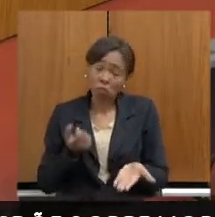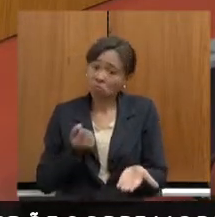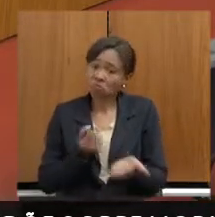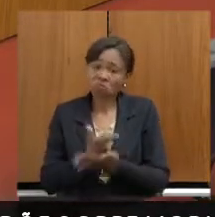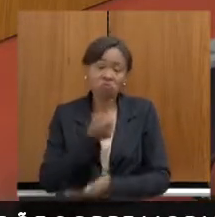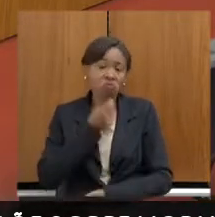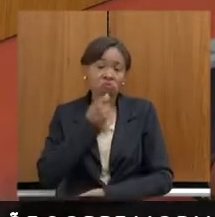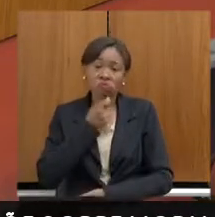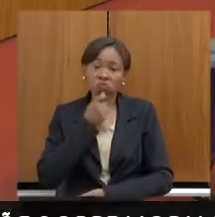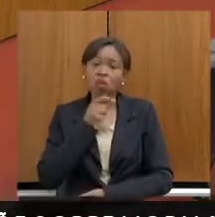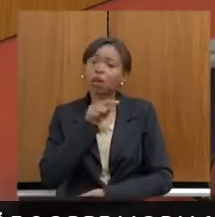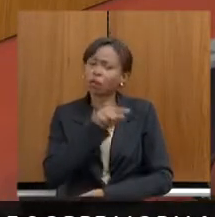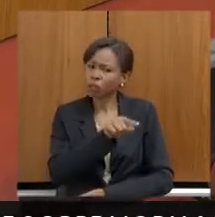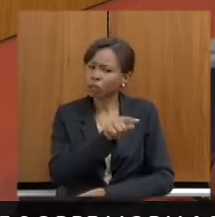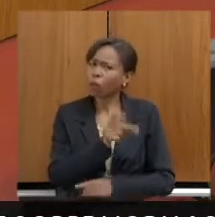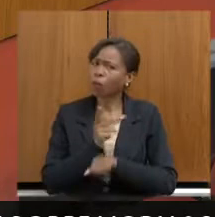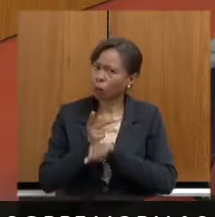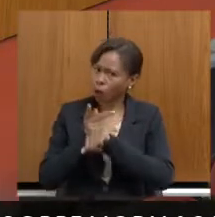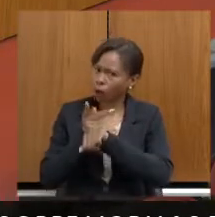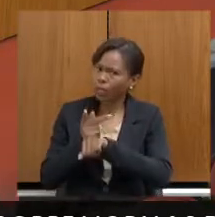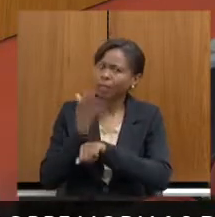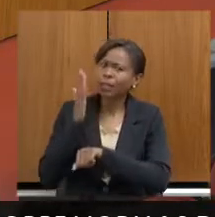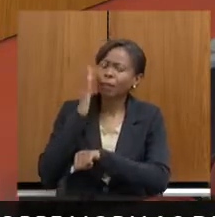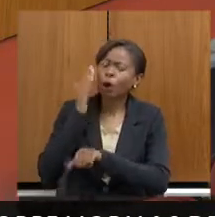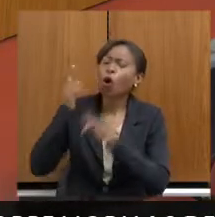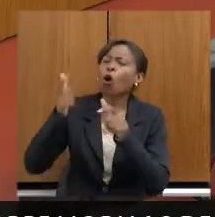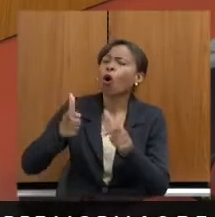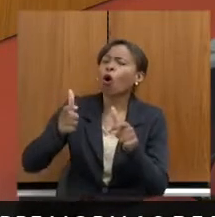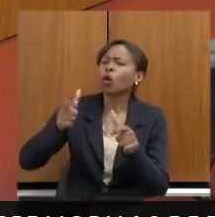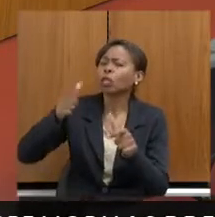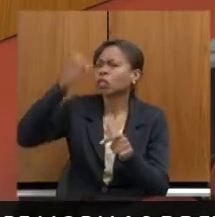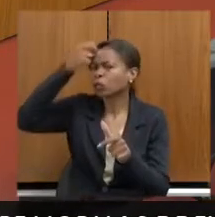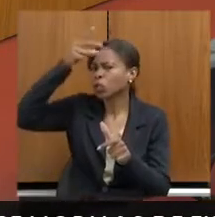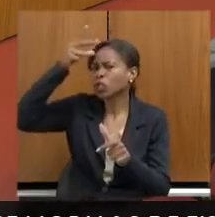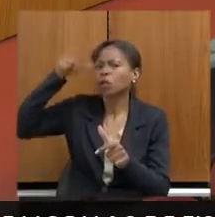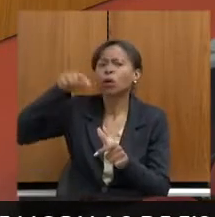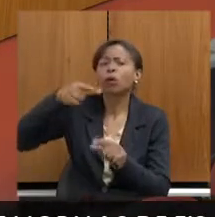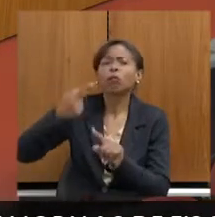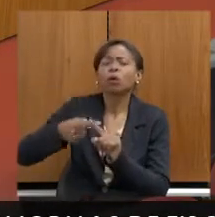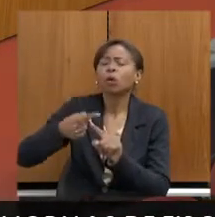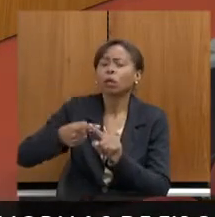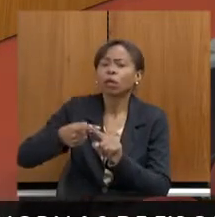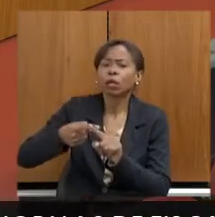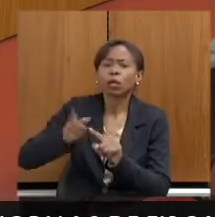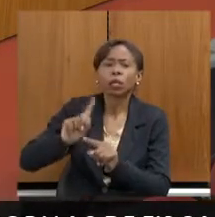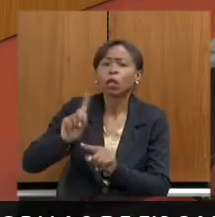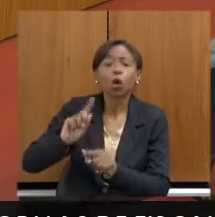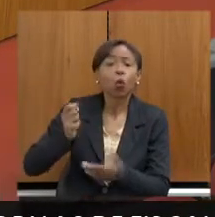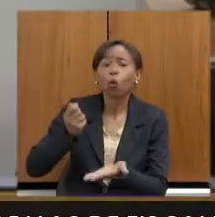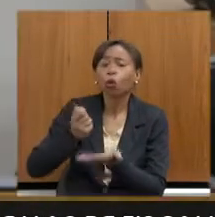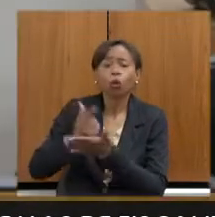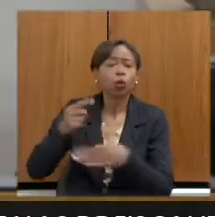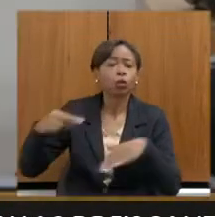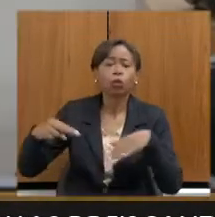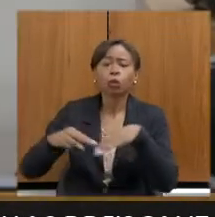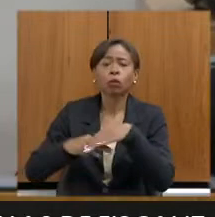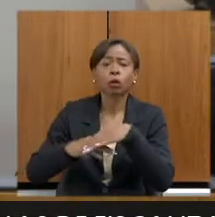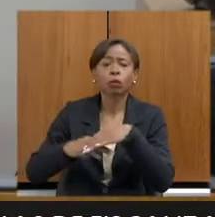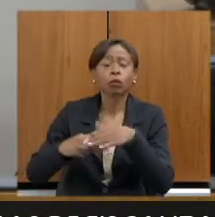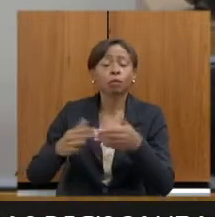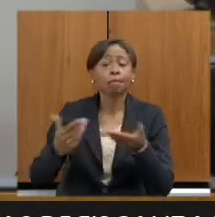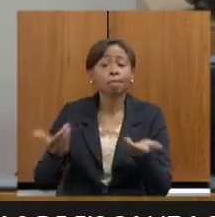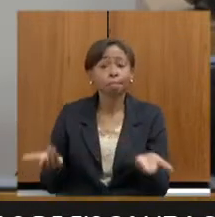senhor procure saber quais são esses municípios E por que que não com um grafo até agora enquanto outros